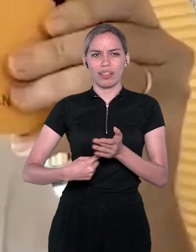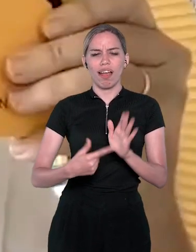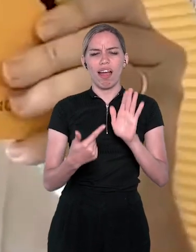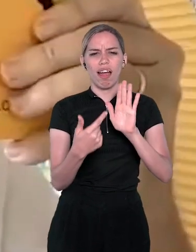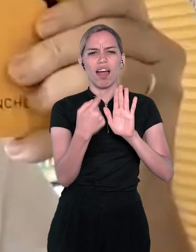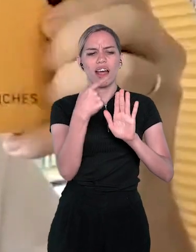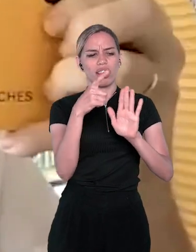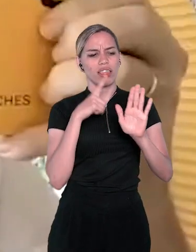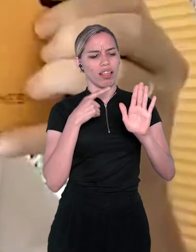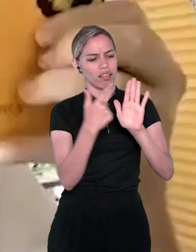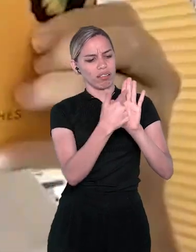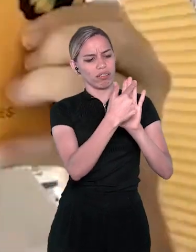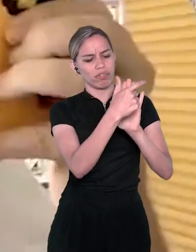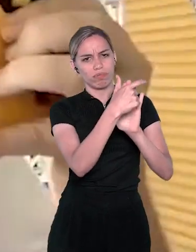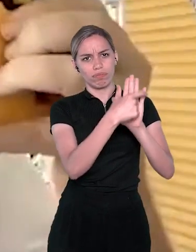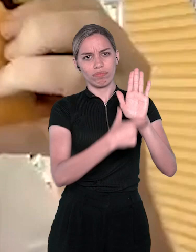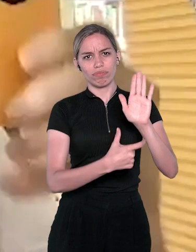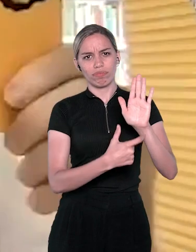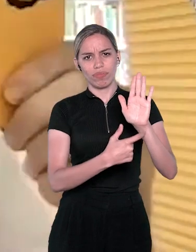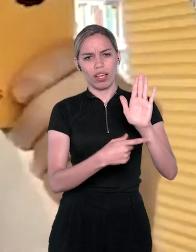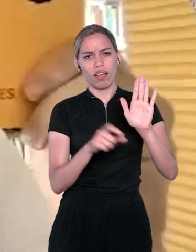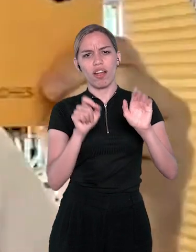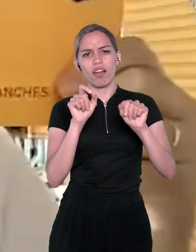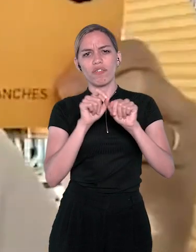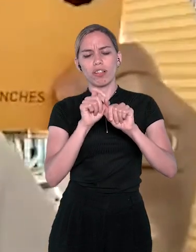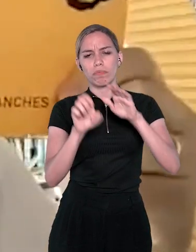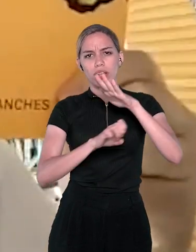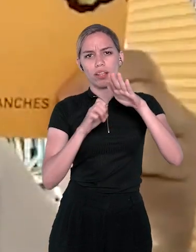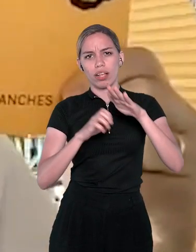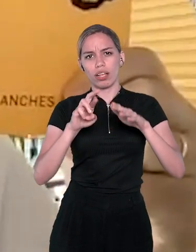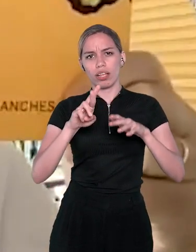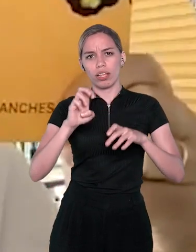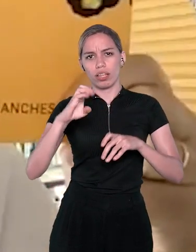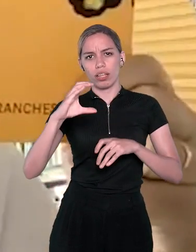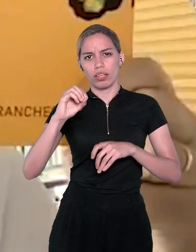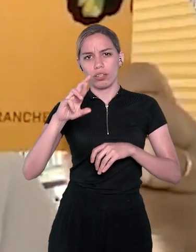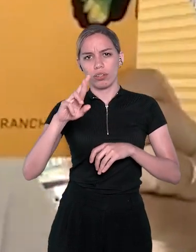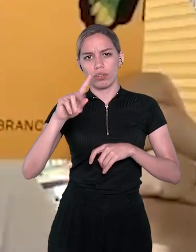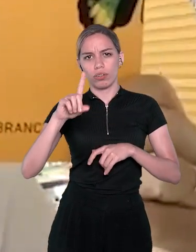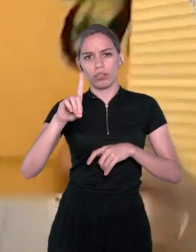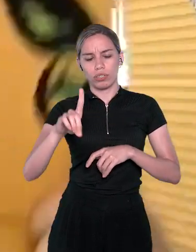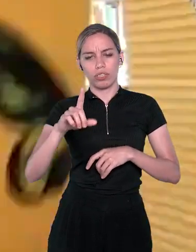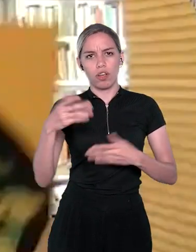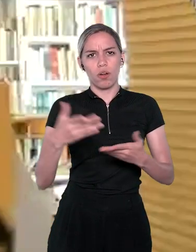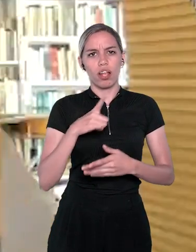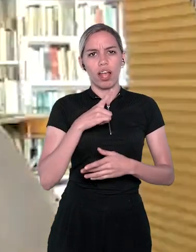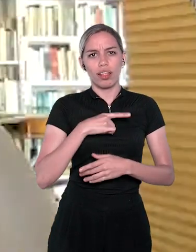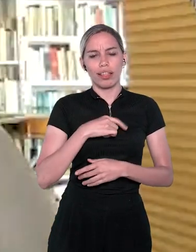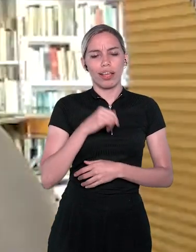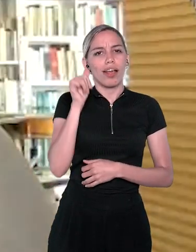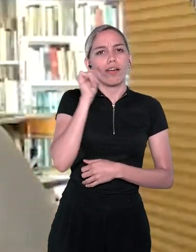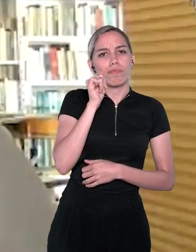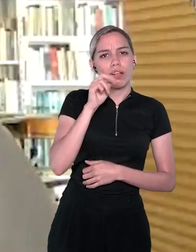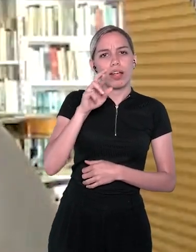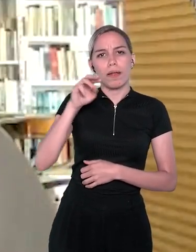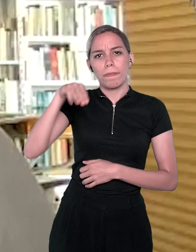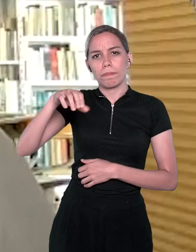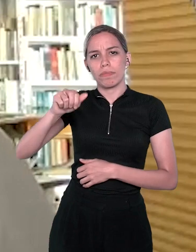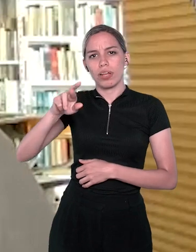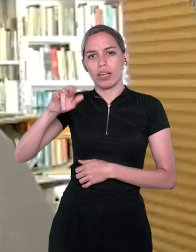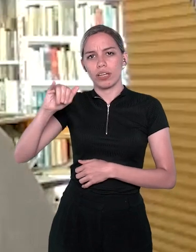Ao fundo, há diversas estantes repletas de livros. Hoje nós temos a alegria da presença da Maria